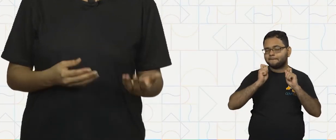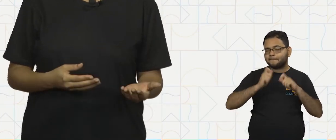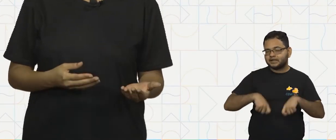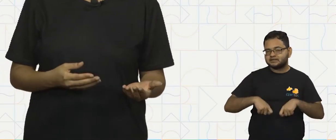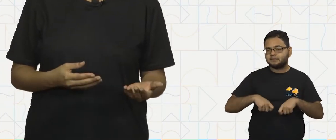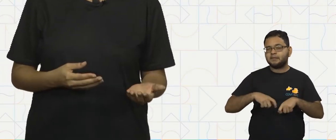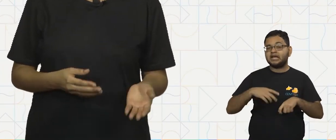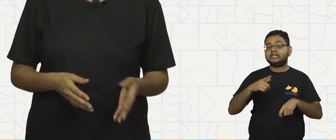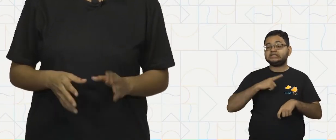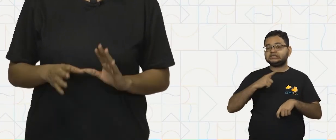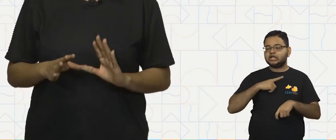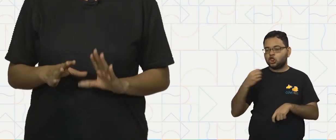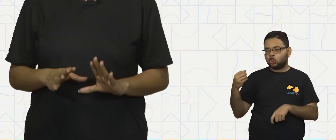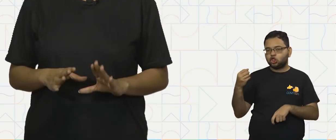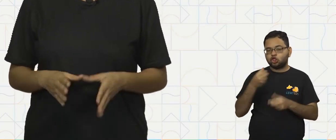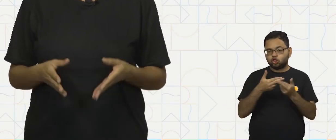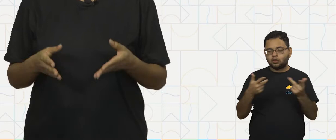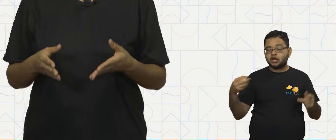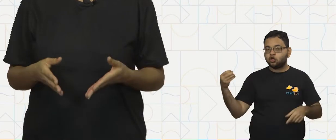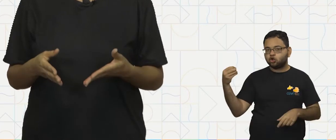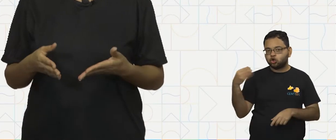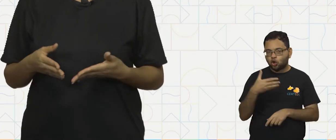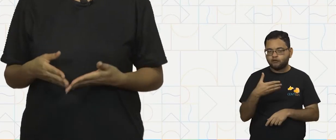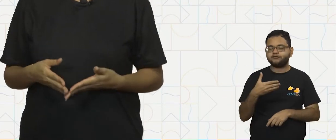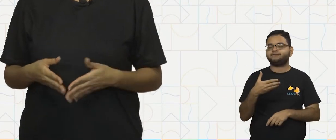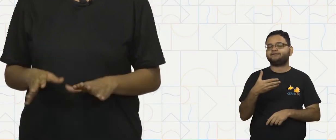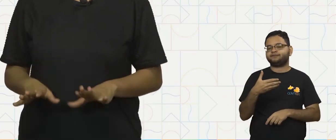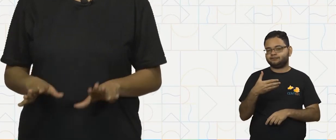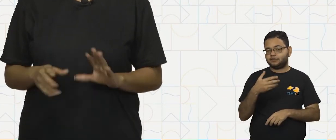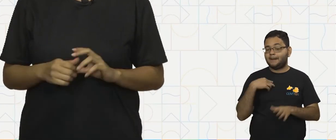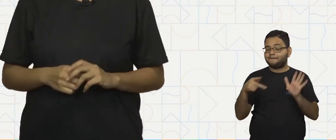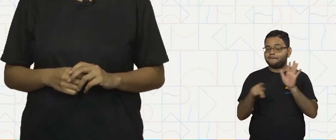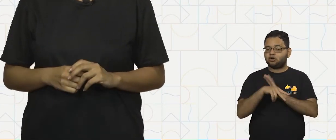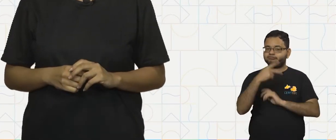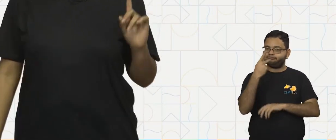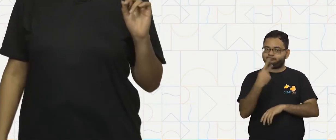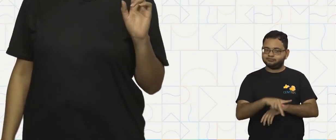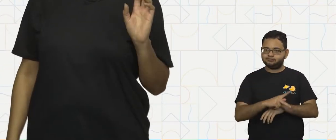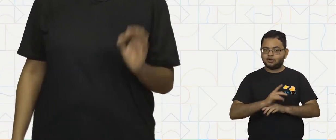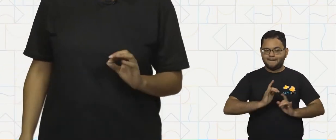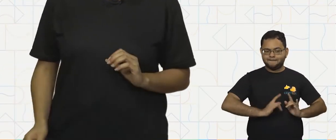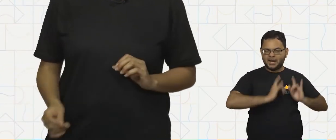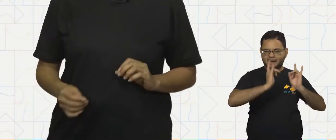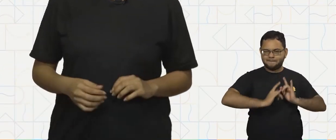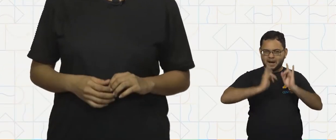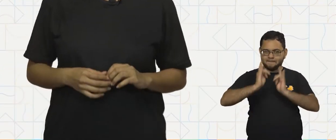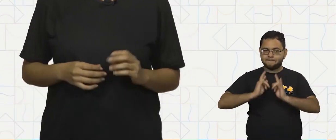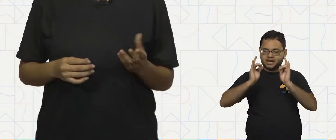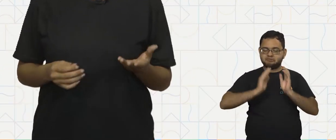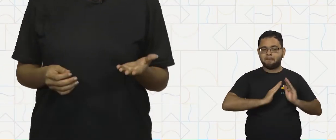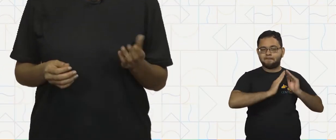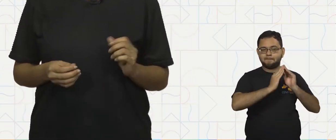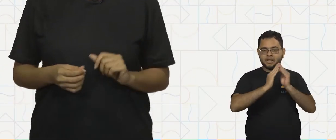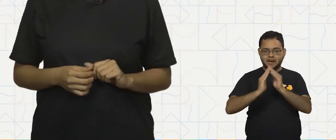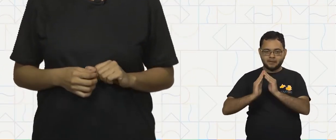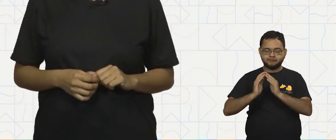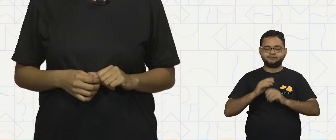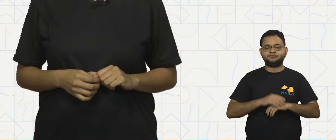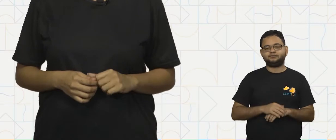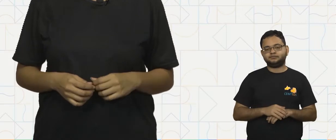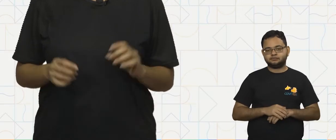estão novos elementos e que estes pertencem à dinâmica de um espaço urbano. São pelos registros de